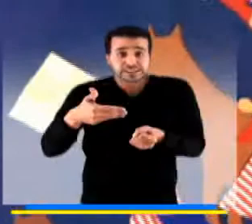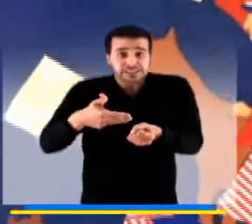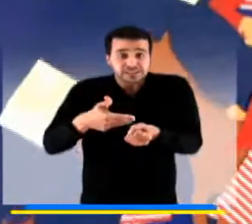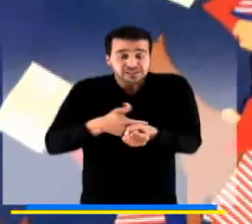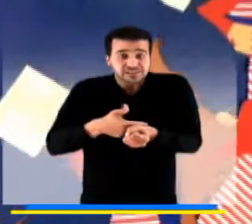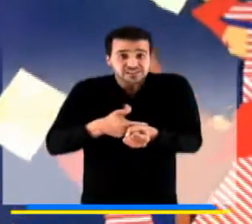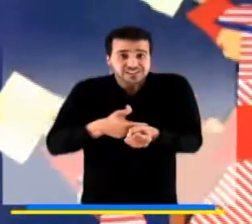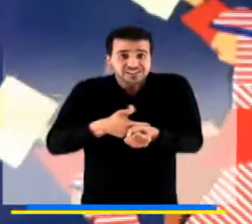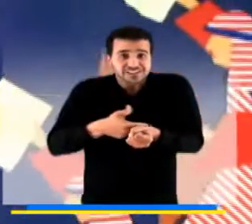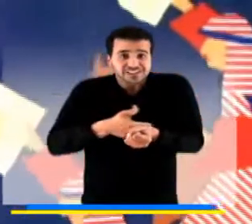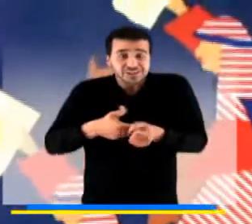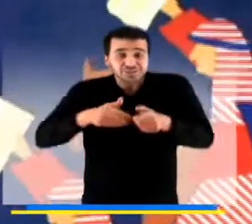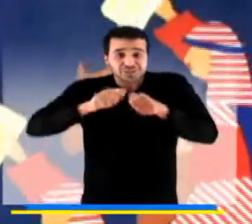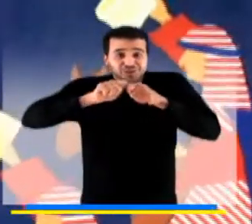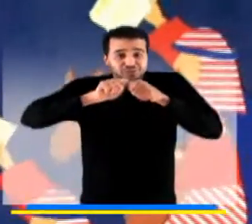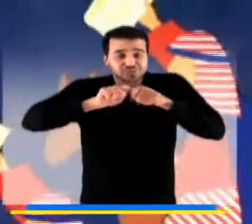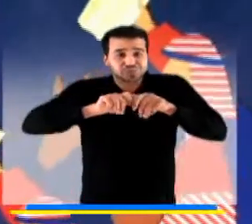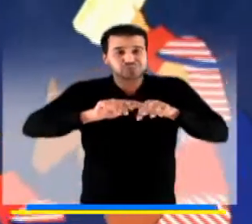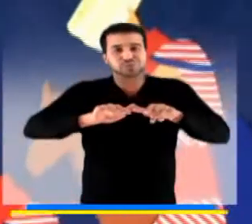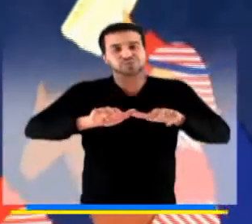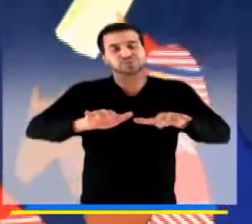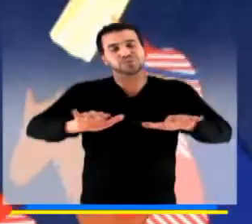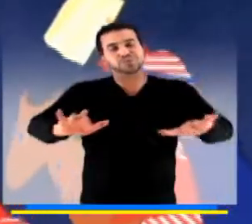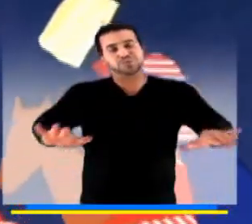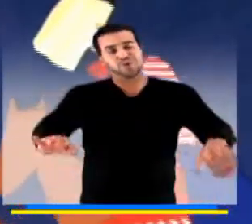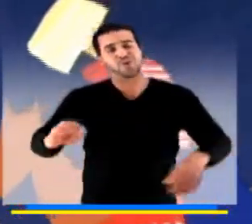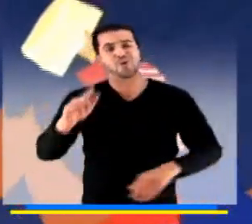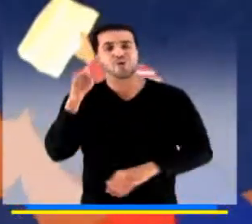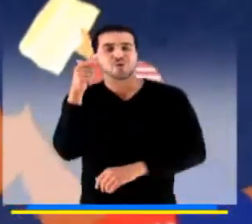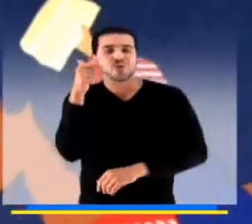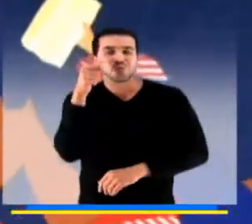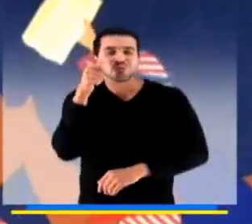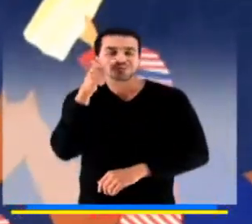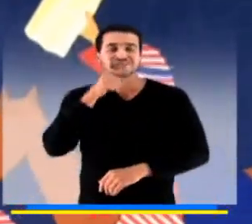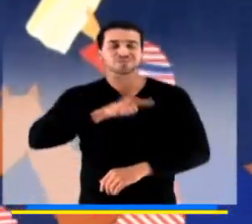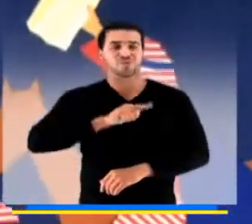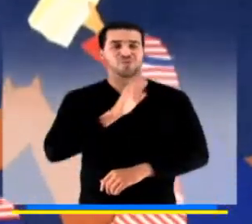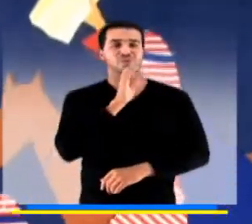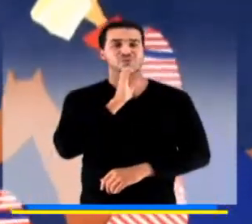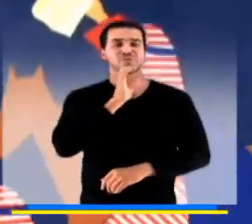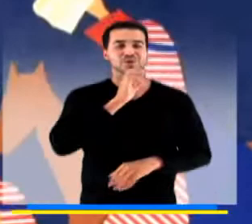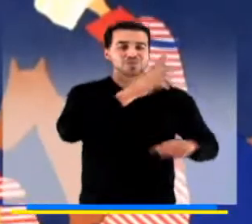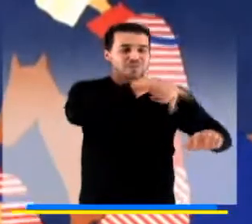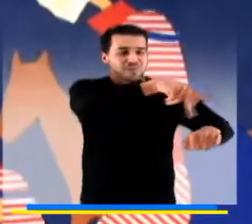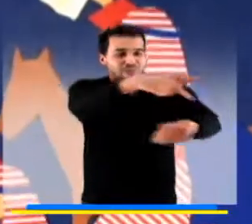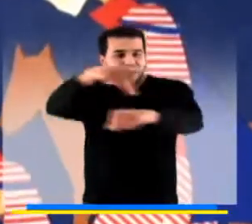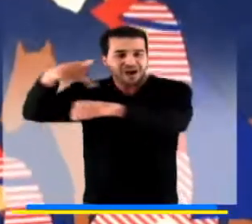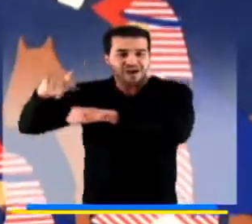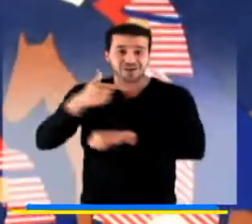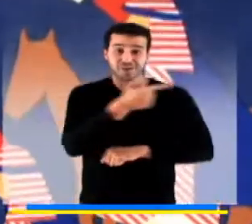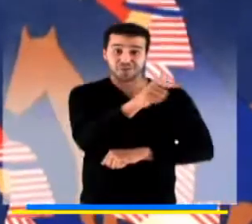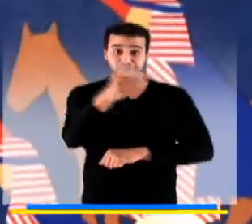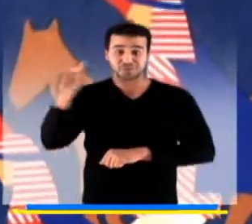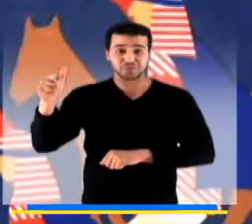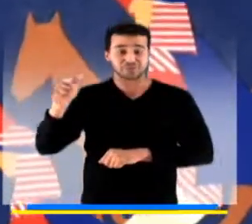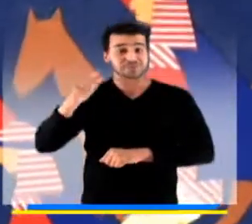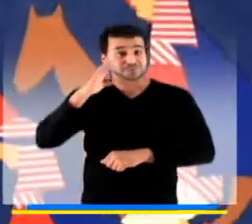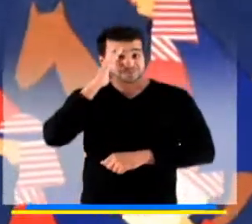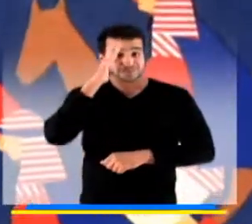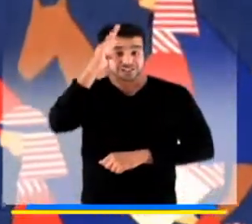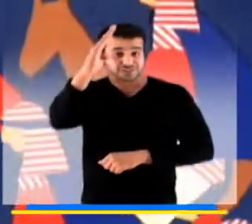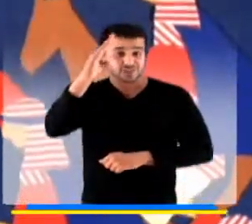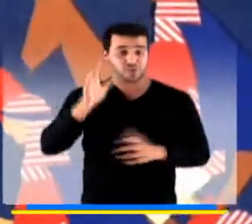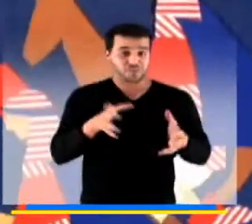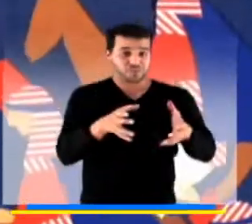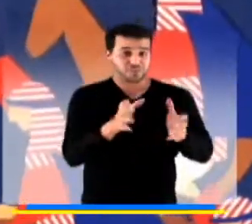segredo atravessou as fronteiras da China e chegou ao conhecimento de pessoas de outros países, especialmente